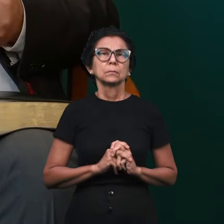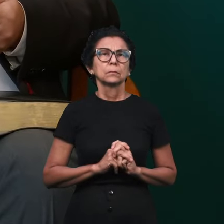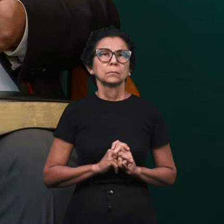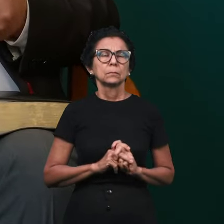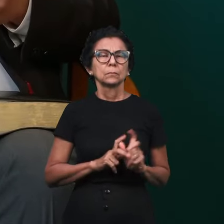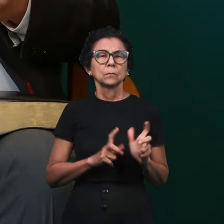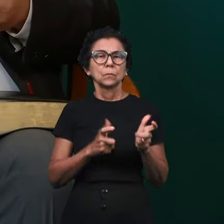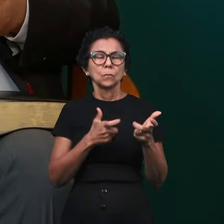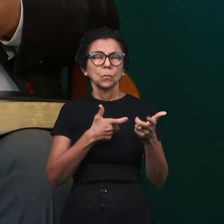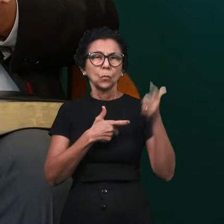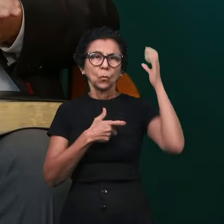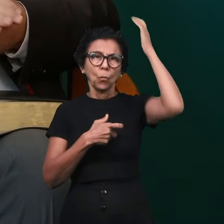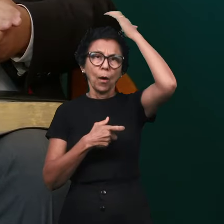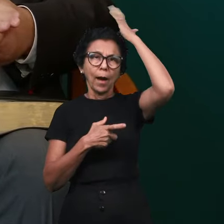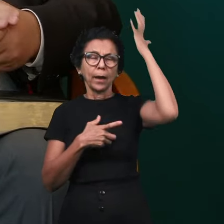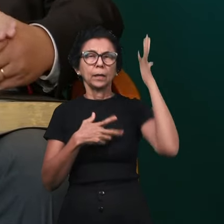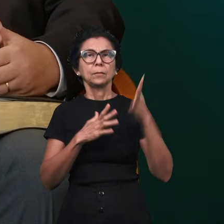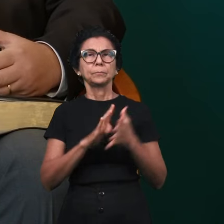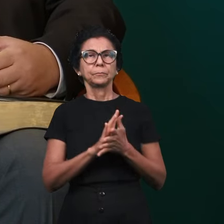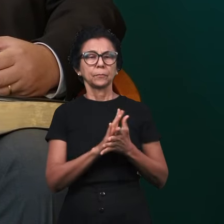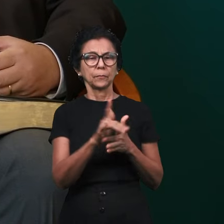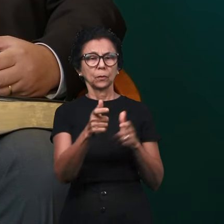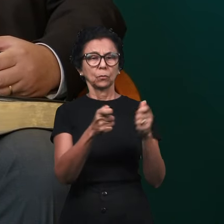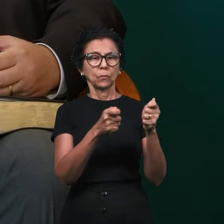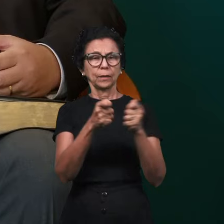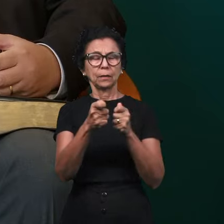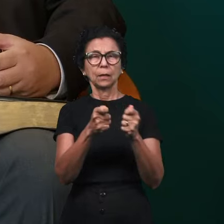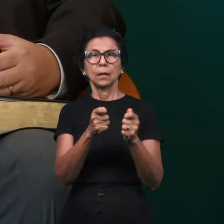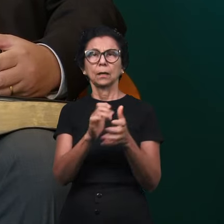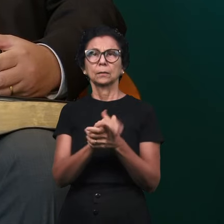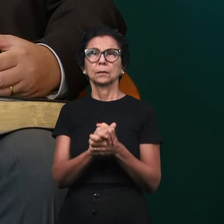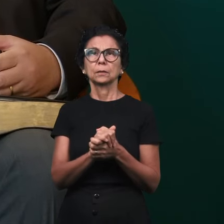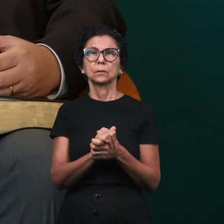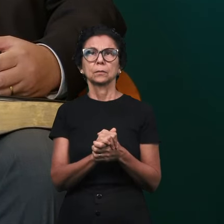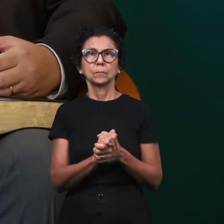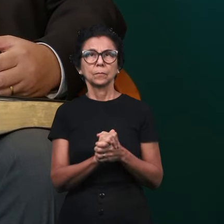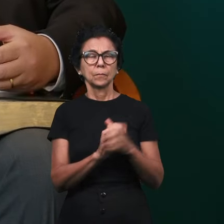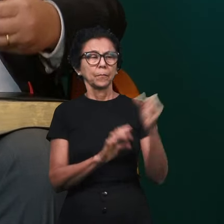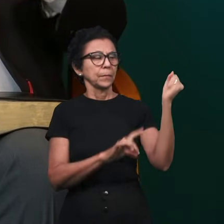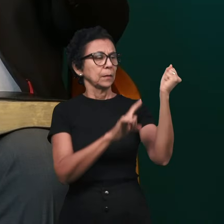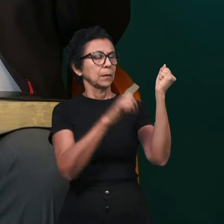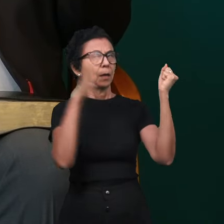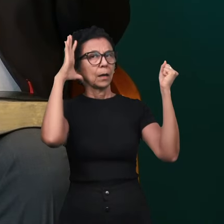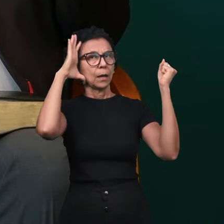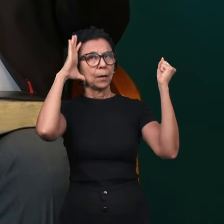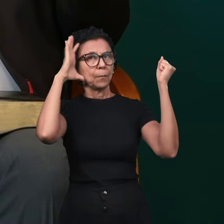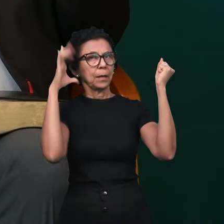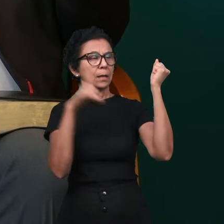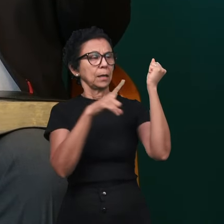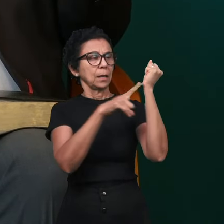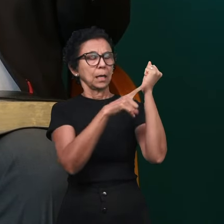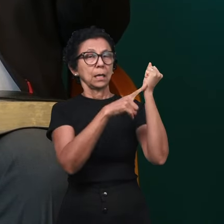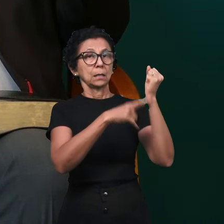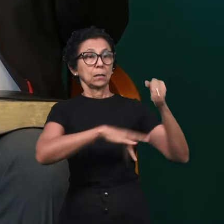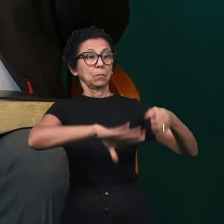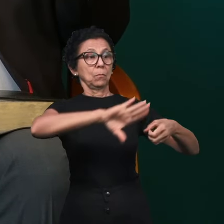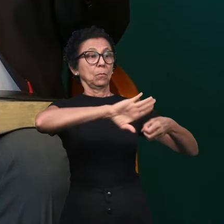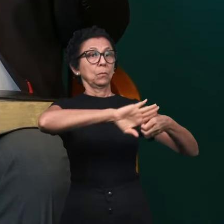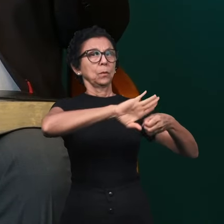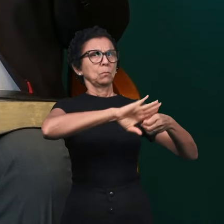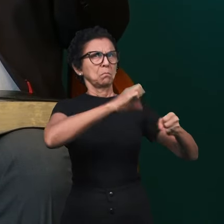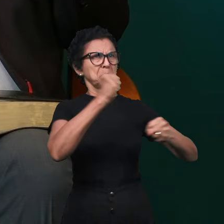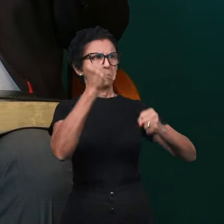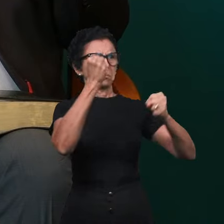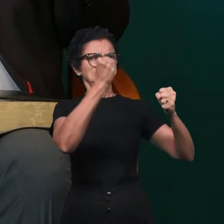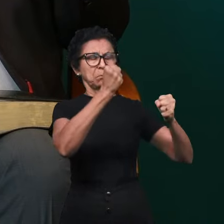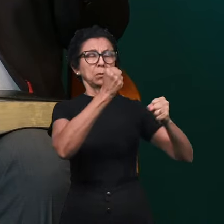do reino final, que é do Messias, do Senhor Jesus. Pedra que É a vem, pedra que veio. A cabeça de ouro era o reino sim, da babilônico, Babilônia. o grande reino